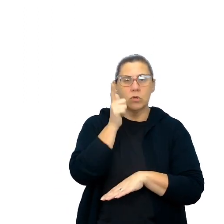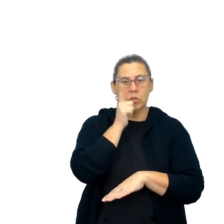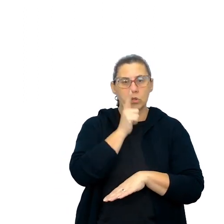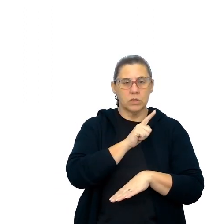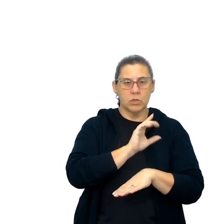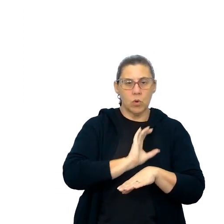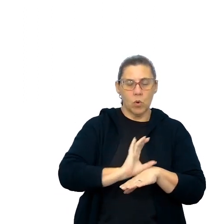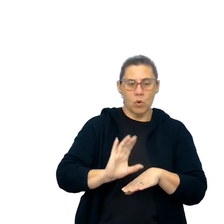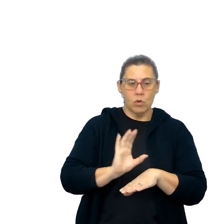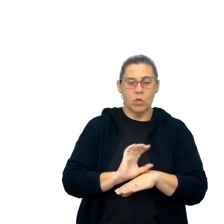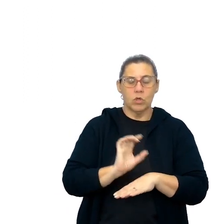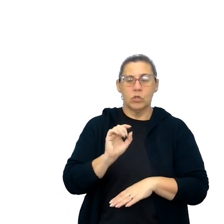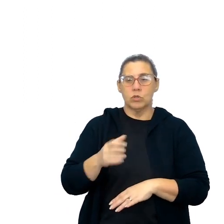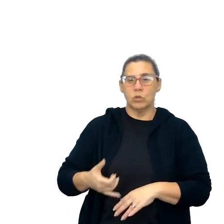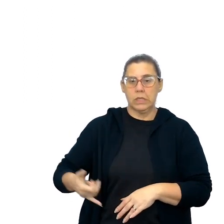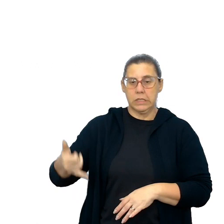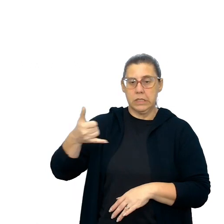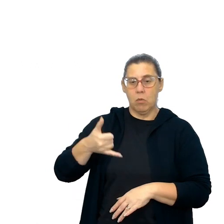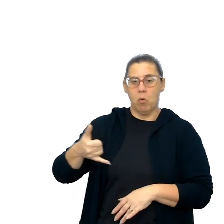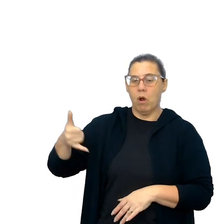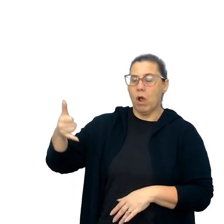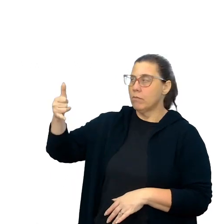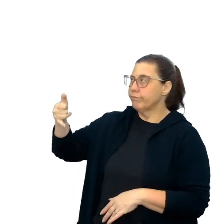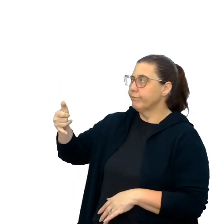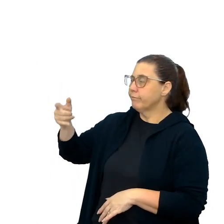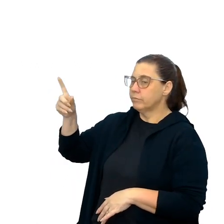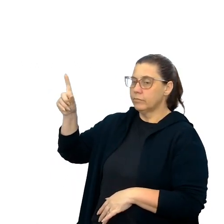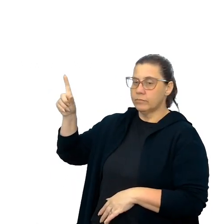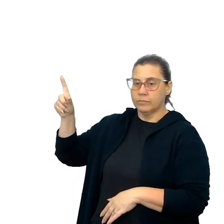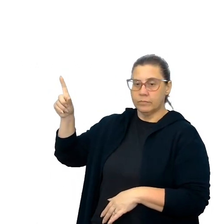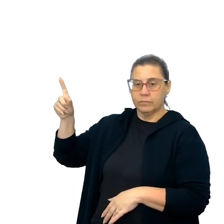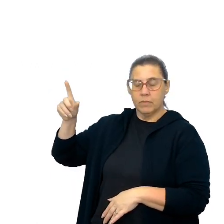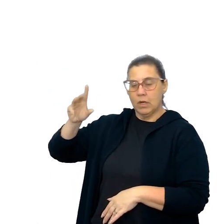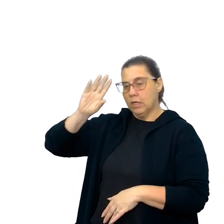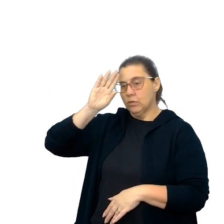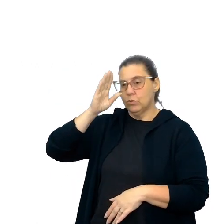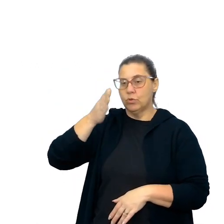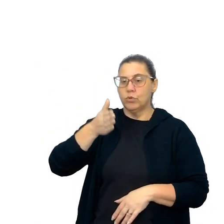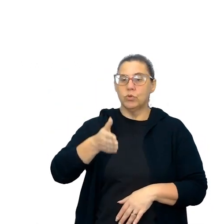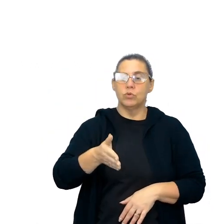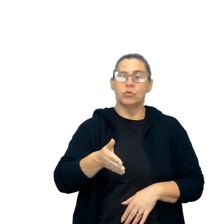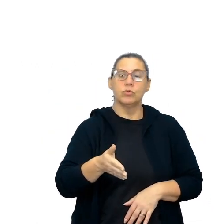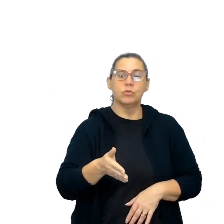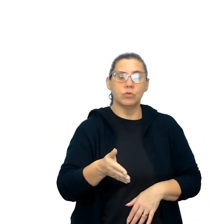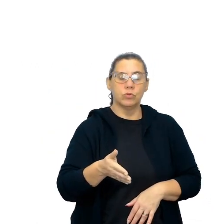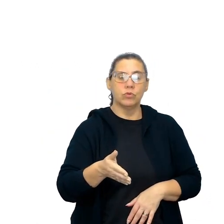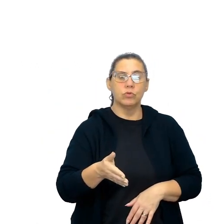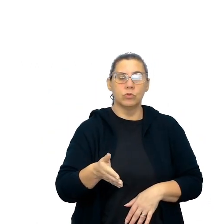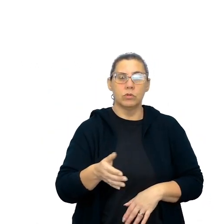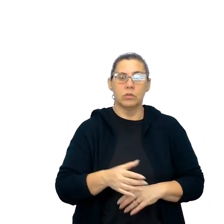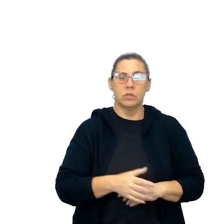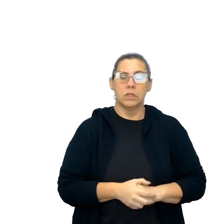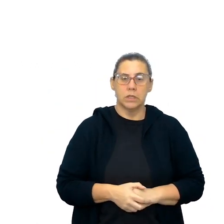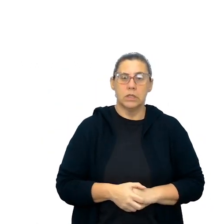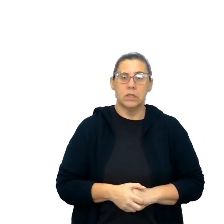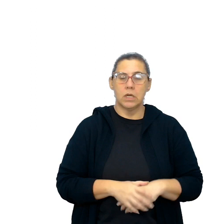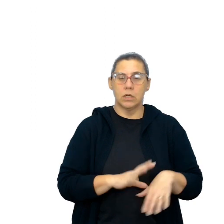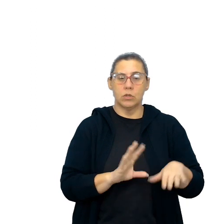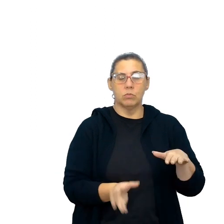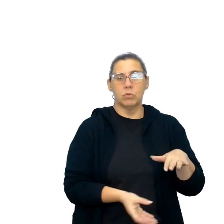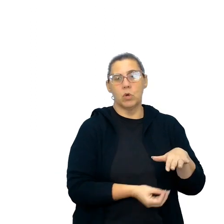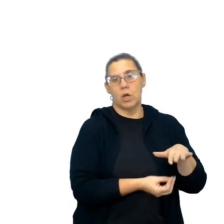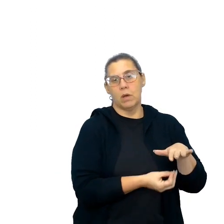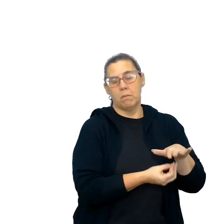nós apontarmos o nosso celular para esse QR Code que está aí, vai ser direcionado para a nossa página do nosso repositório.